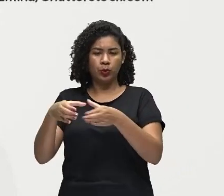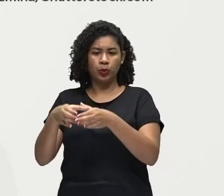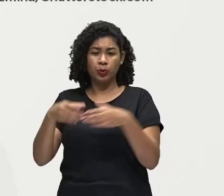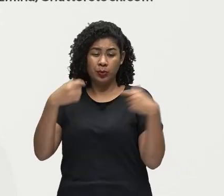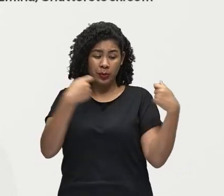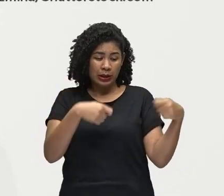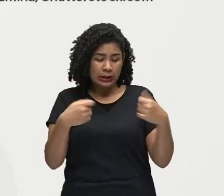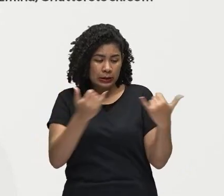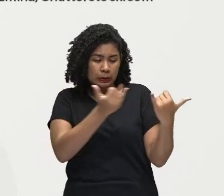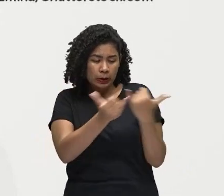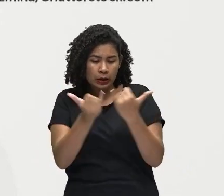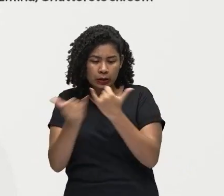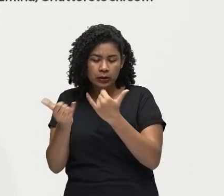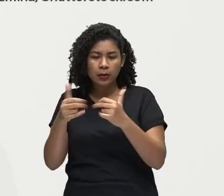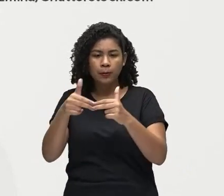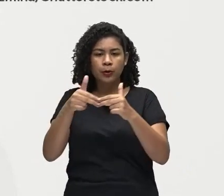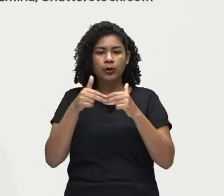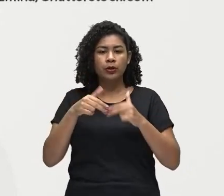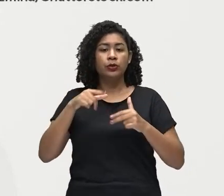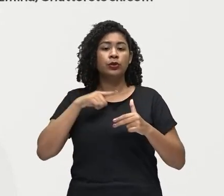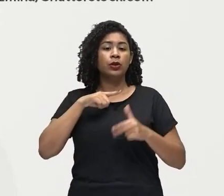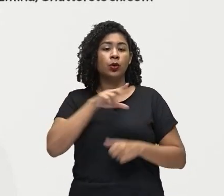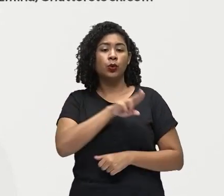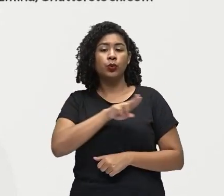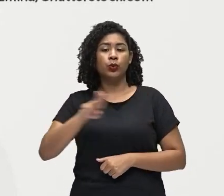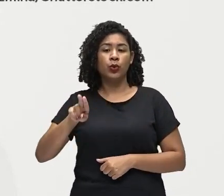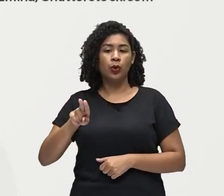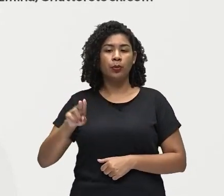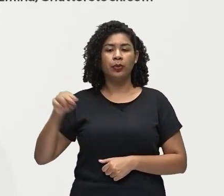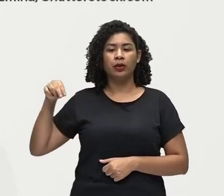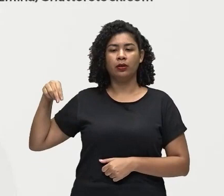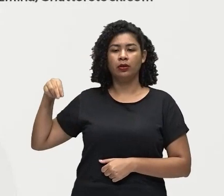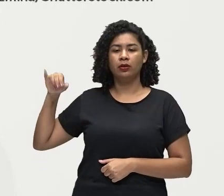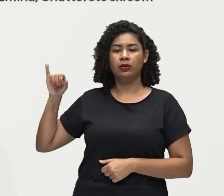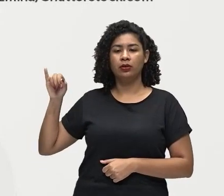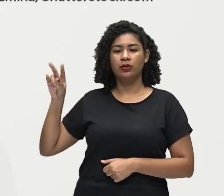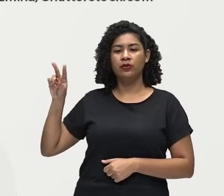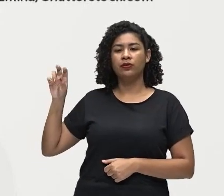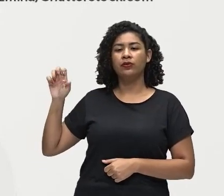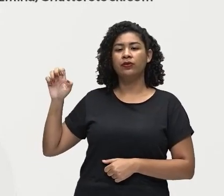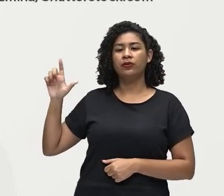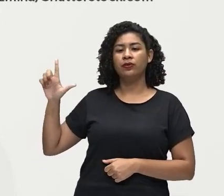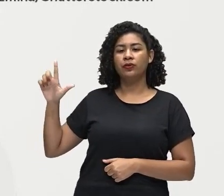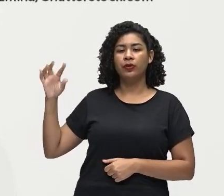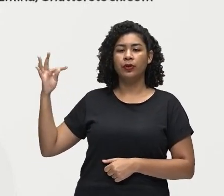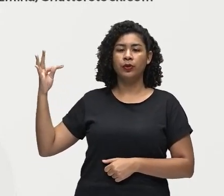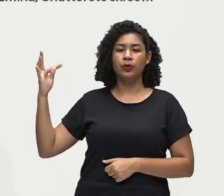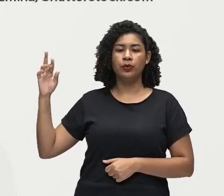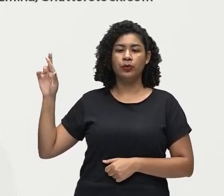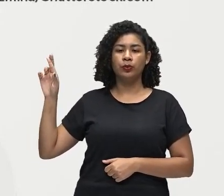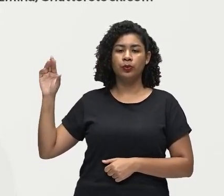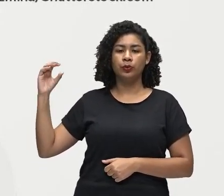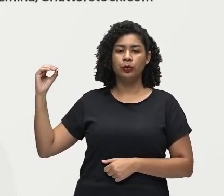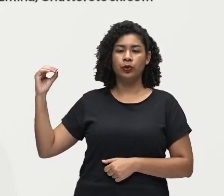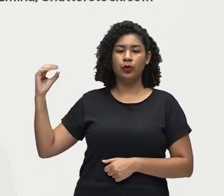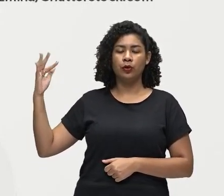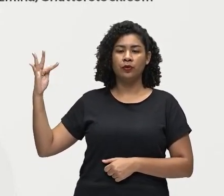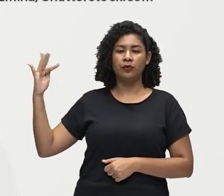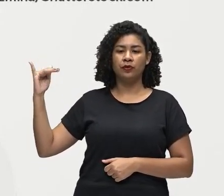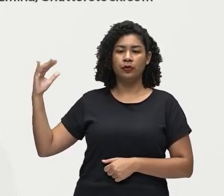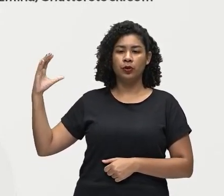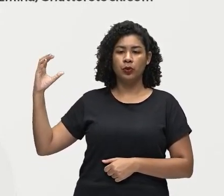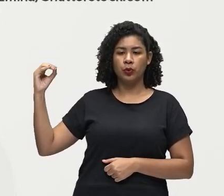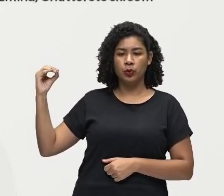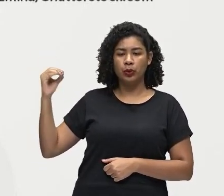semelhantes, damos o nome de nível trófico. Então, como você está observando aí, ó, nós temos aí uma garotinha,